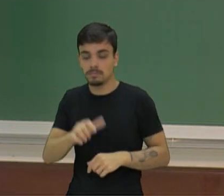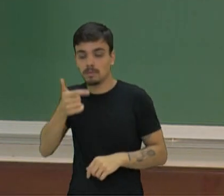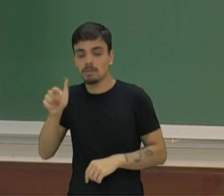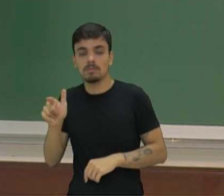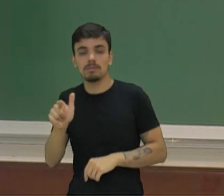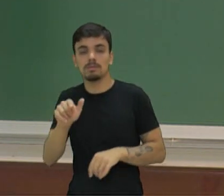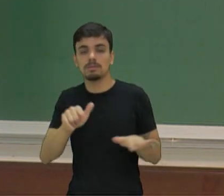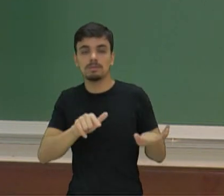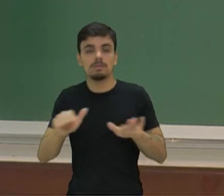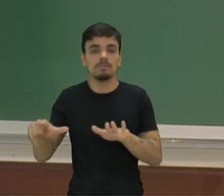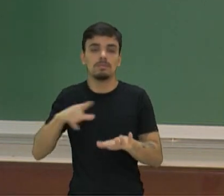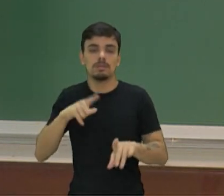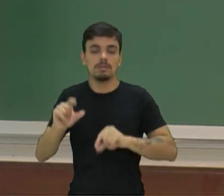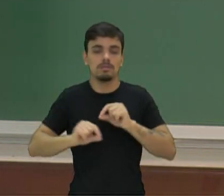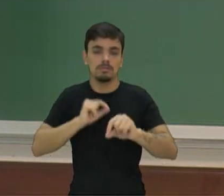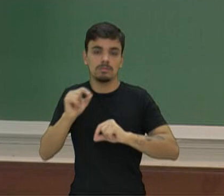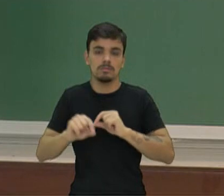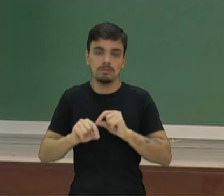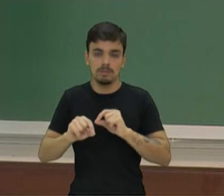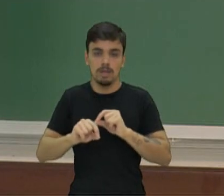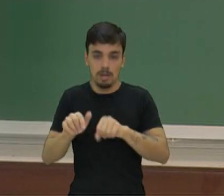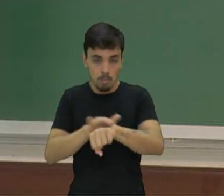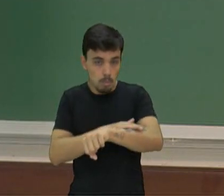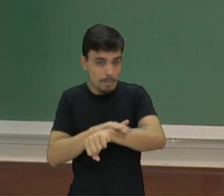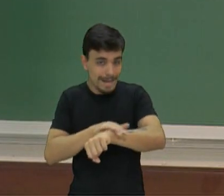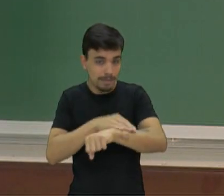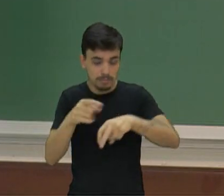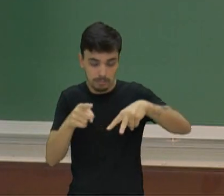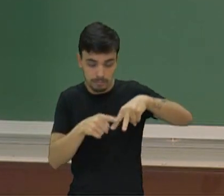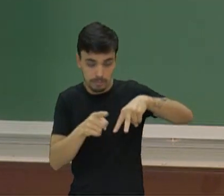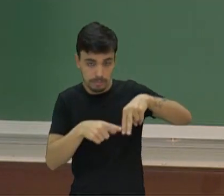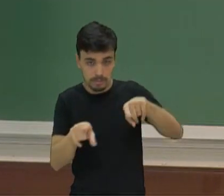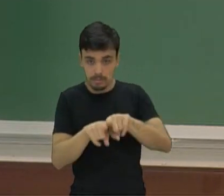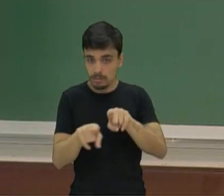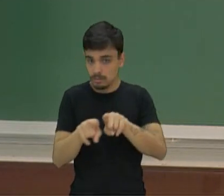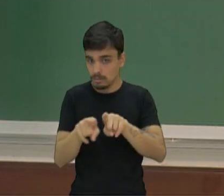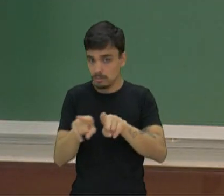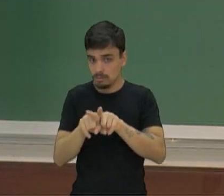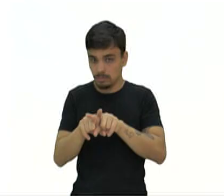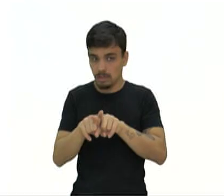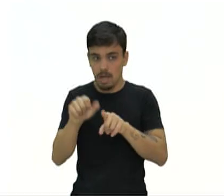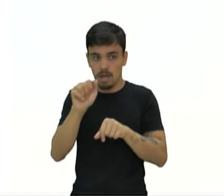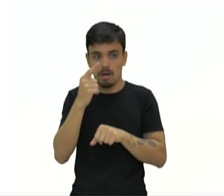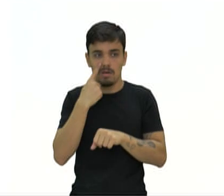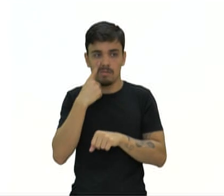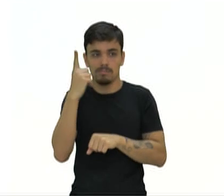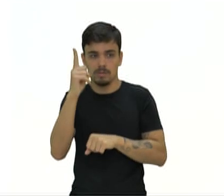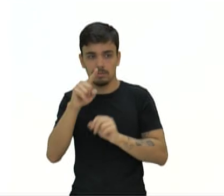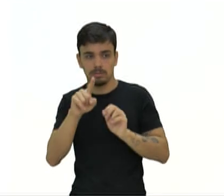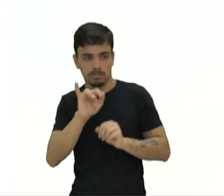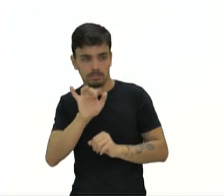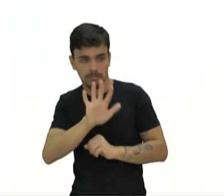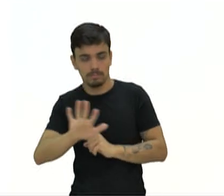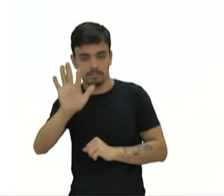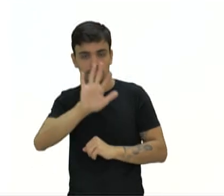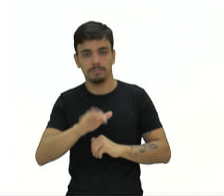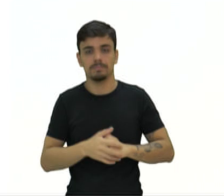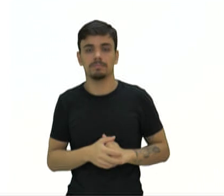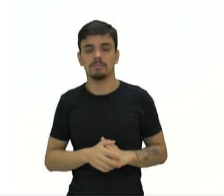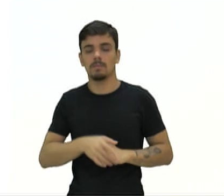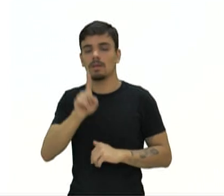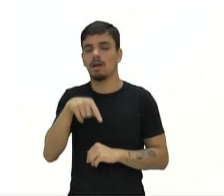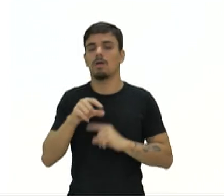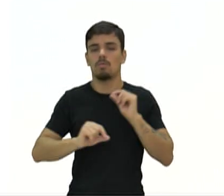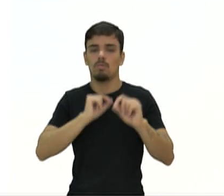já aparece o esboço dos braços e das perninhas, que seriam aqui, ó, essas regiões aqui que aparecem, né? Bracinho e perninha, né? Que